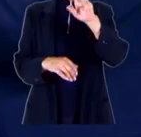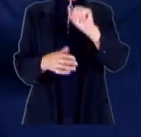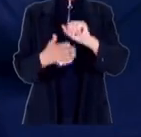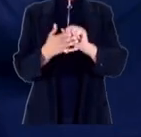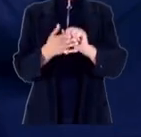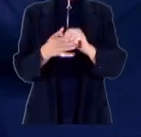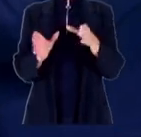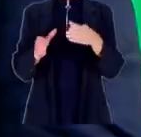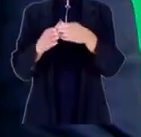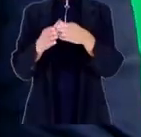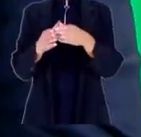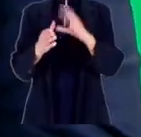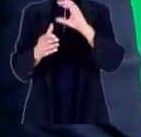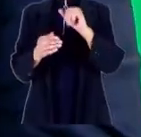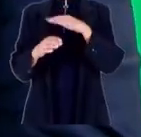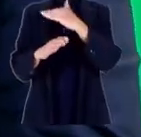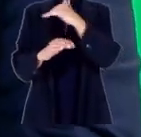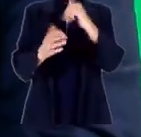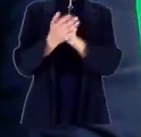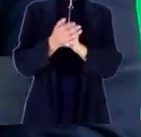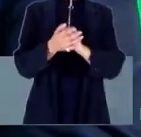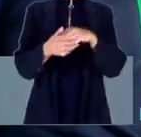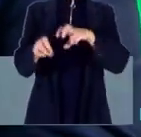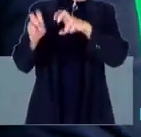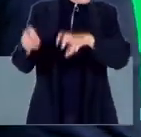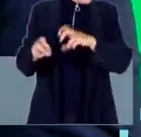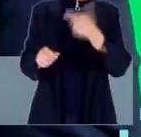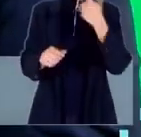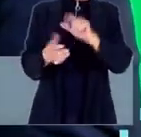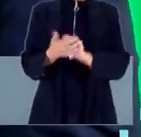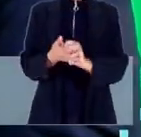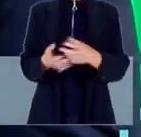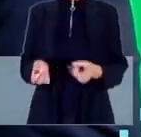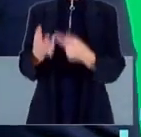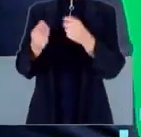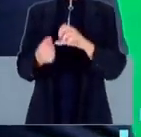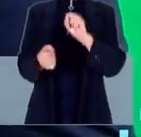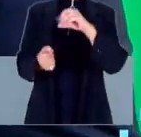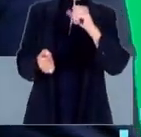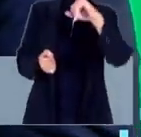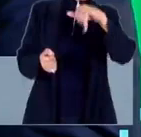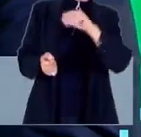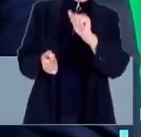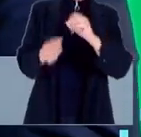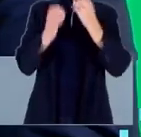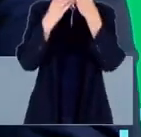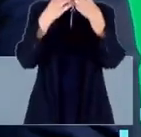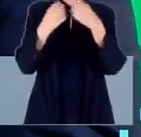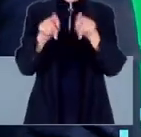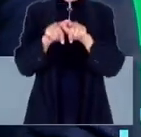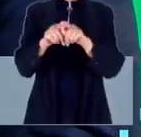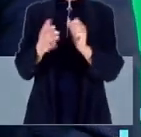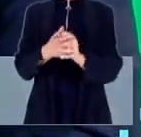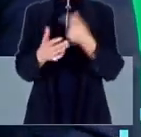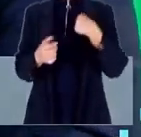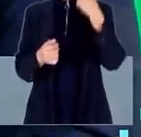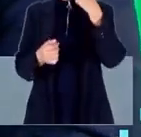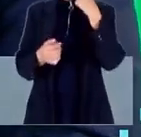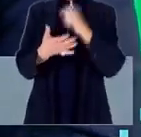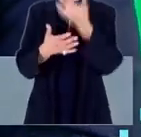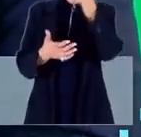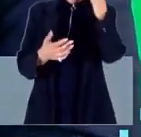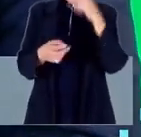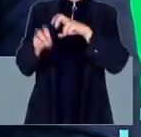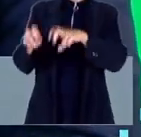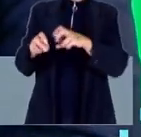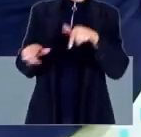média dos fazendeiros estão ganhando muito dinheiro com soja subindo Padre todo mundo ganhou dinheiro aí e eu vi que quem trabalha